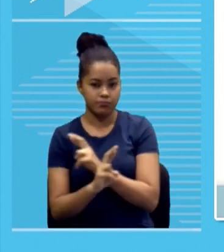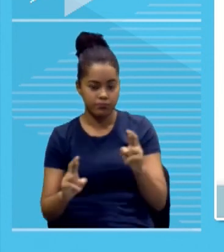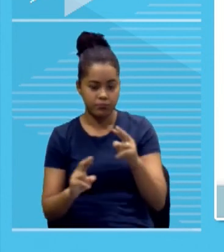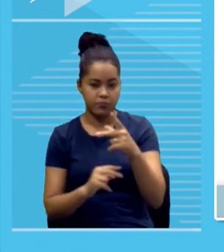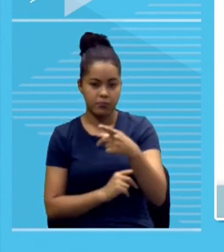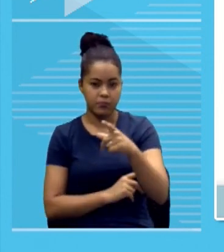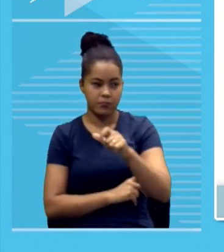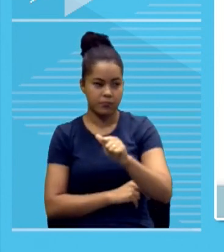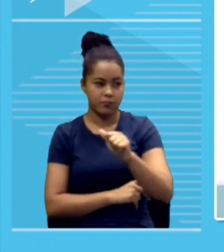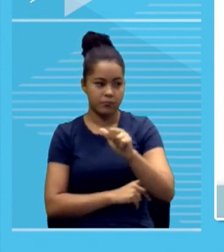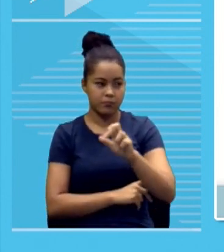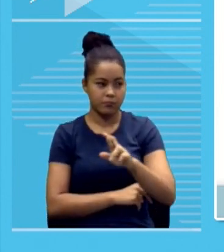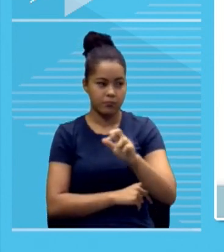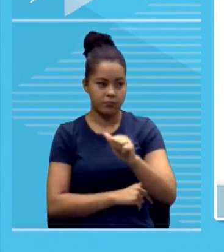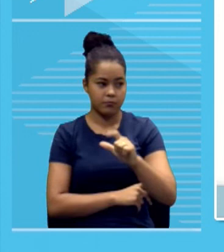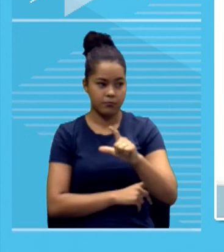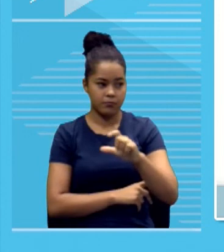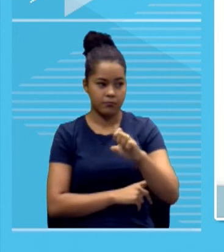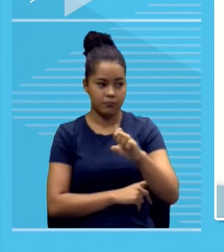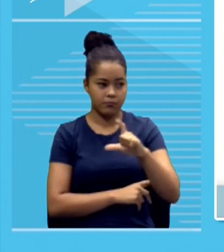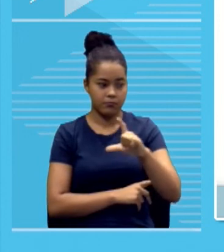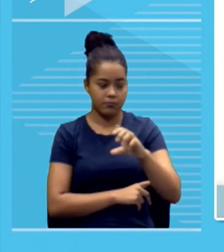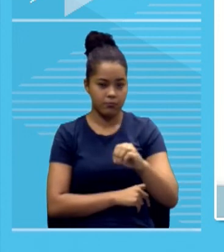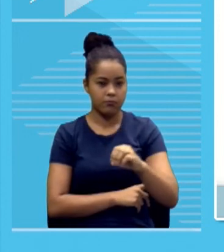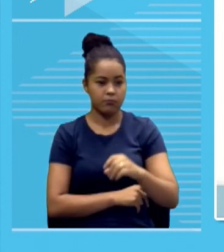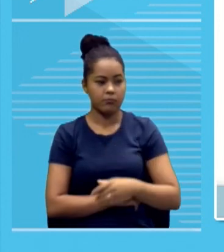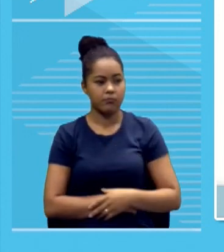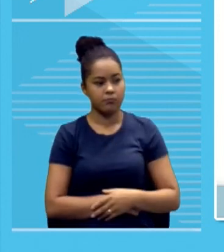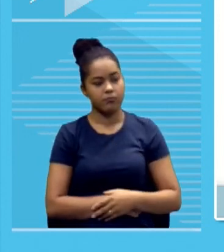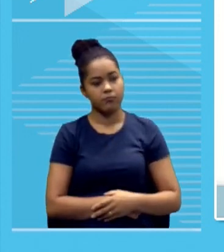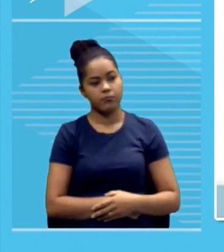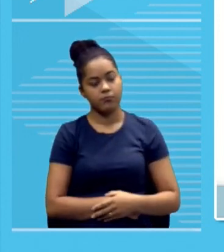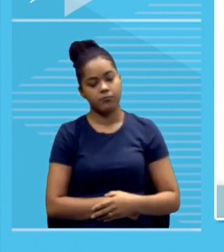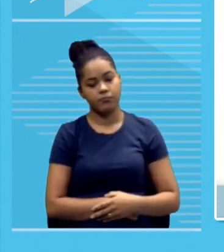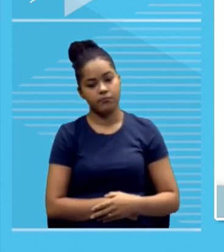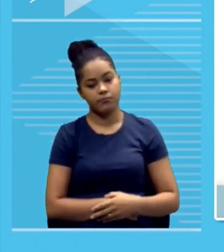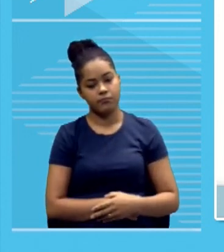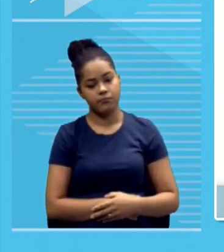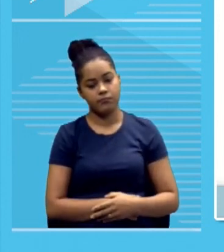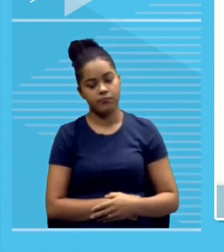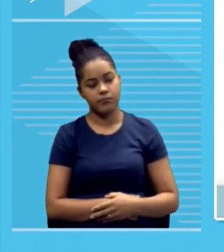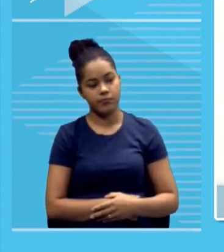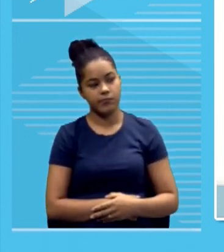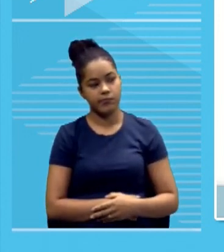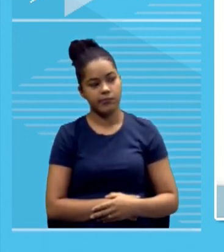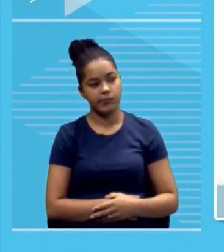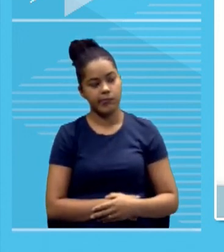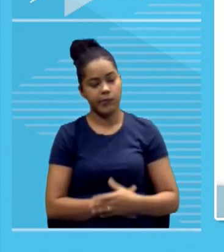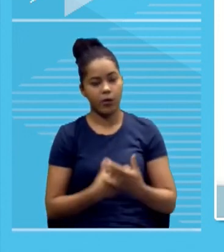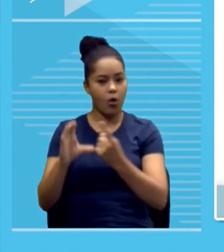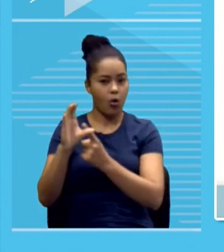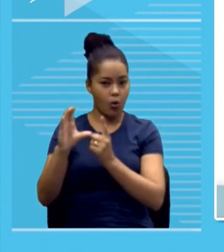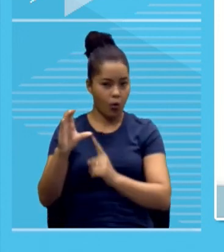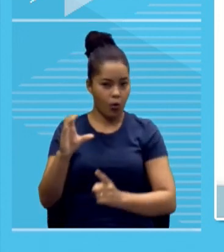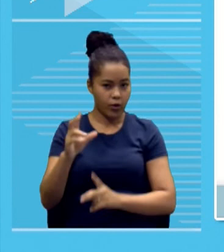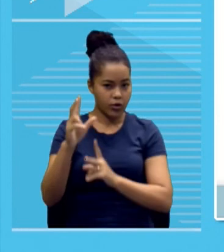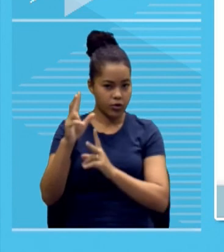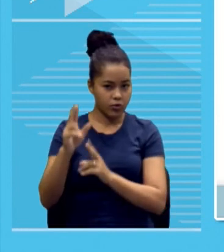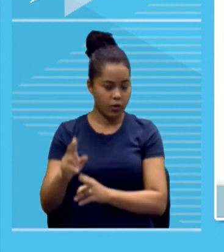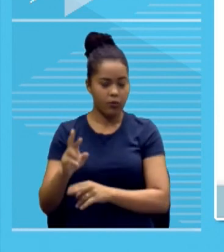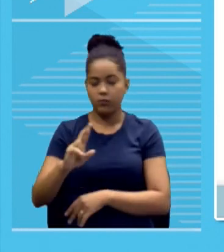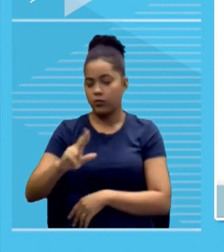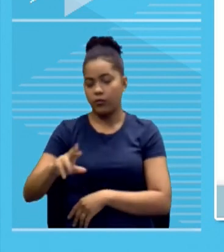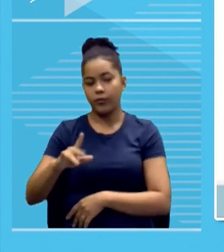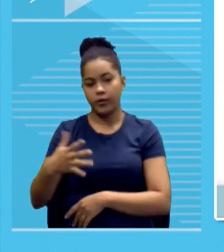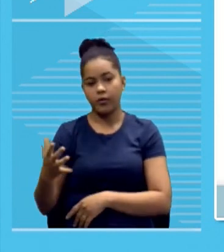Não é série, porque você não tem cada um com sua corrente, é todo mundo. Desculpa, você não tem todo mundo com a mesma corrente, é cada um com a sua